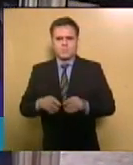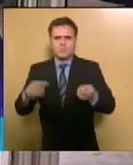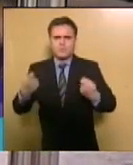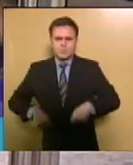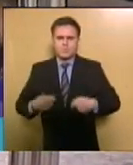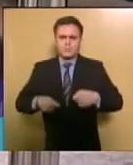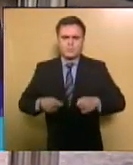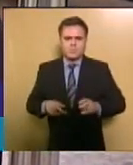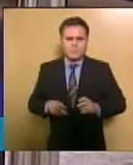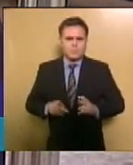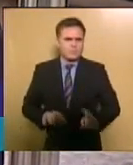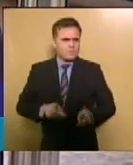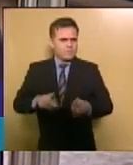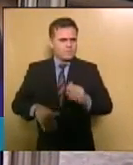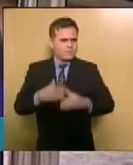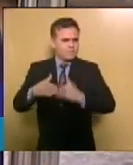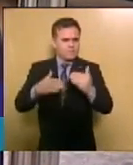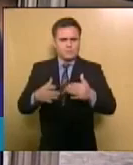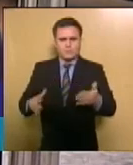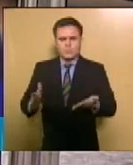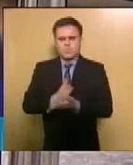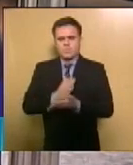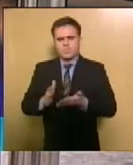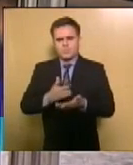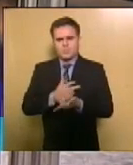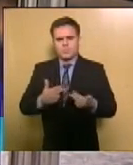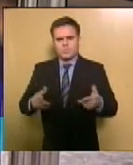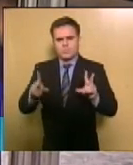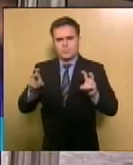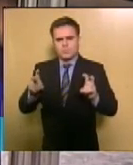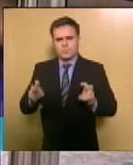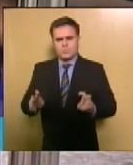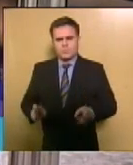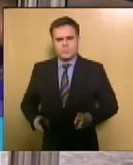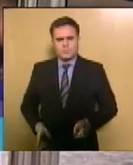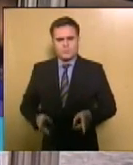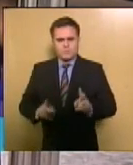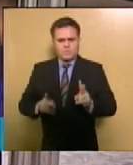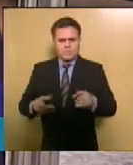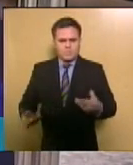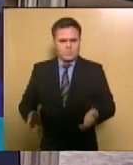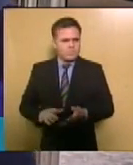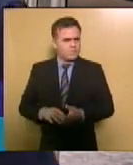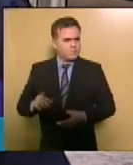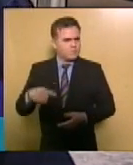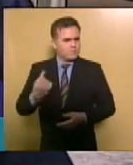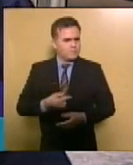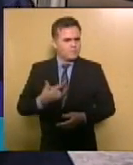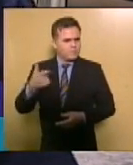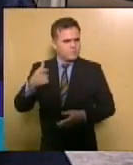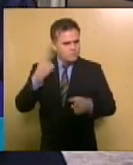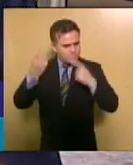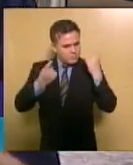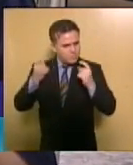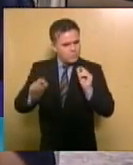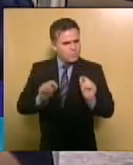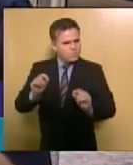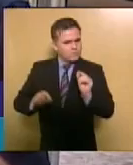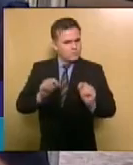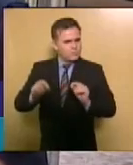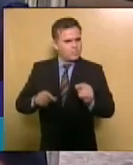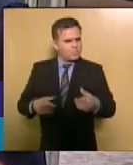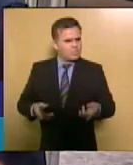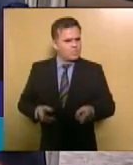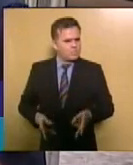também a avançar muito em alguns tópicos né E aí dentro dessas questões Nós também temos uma outra preocupação aqui no estado